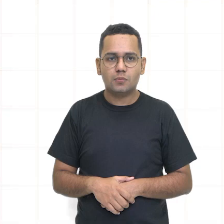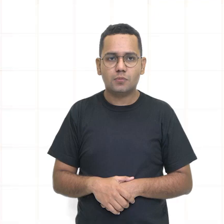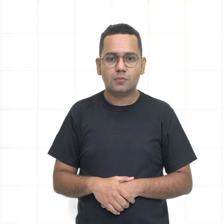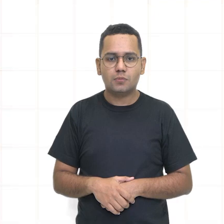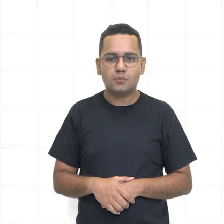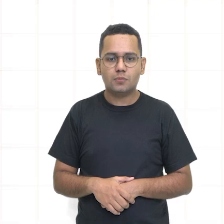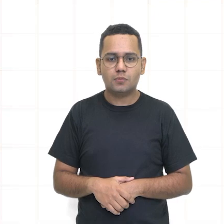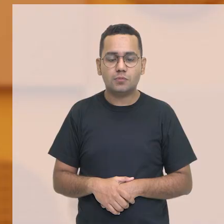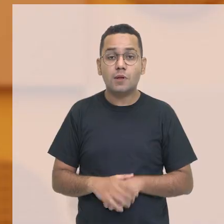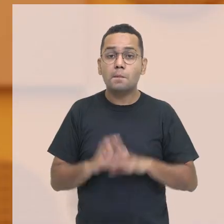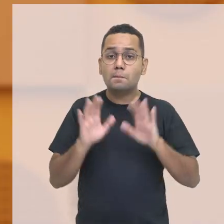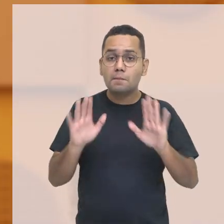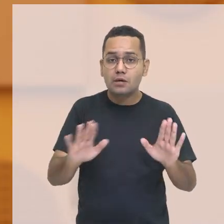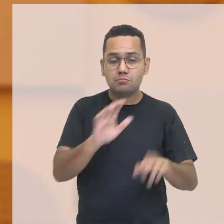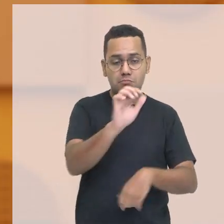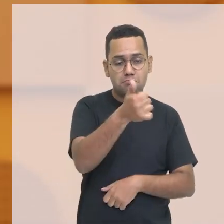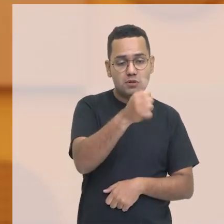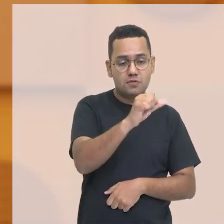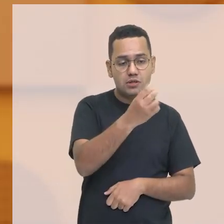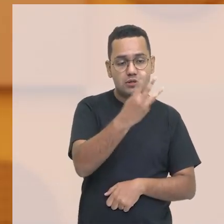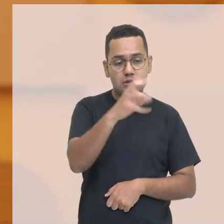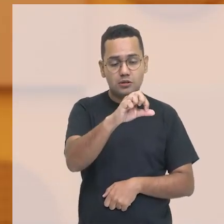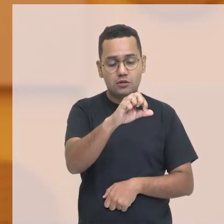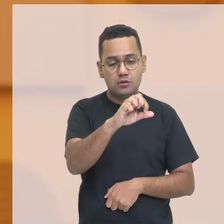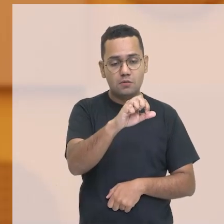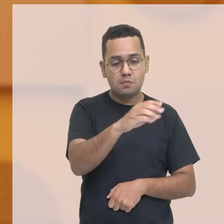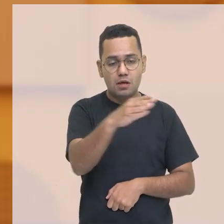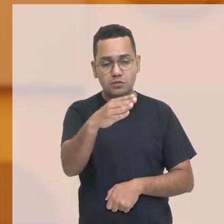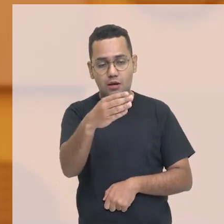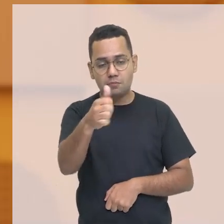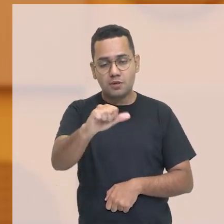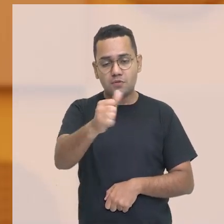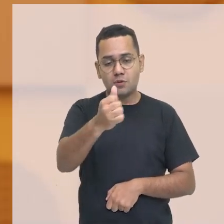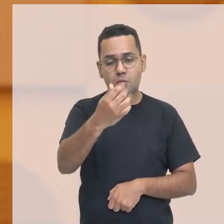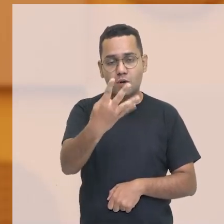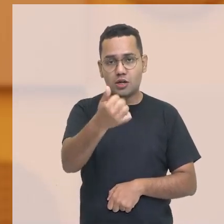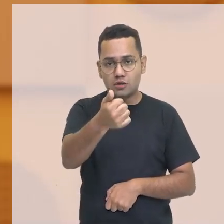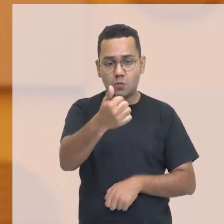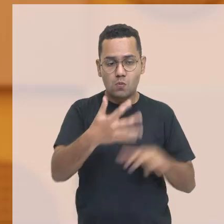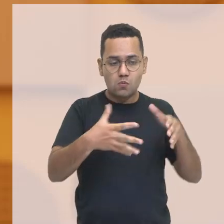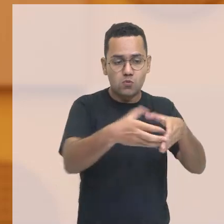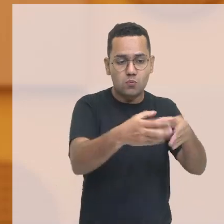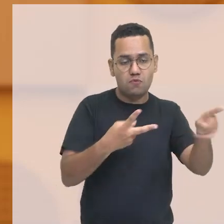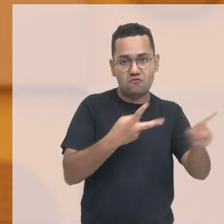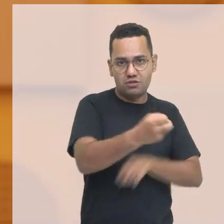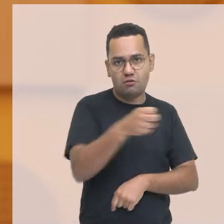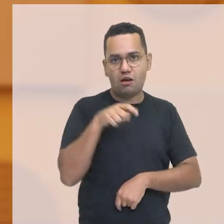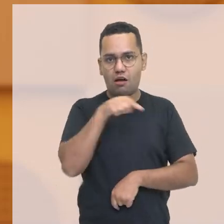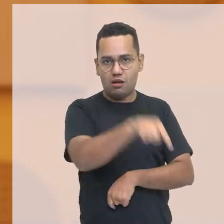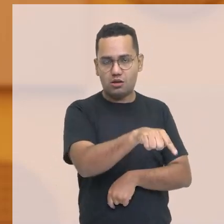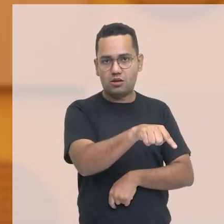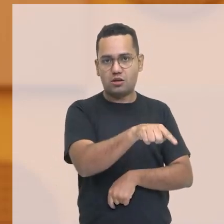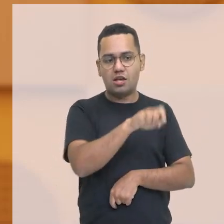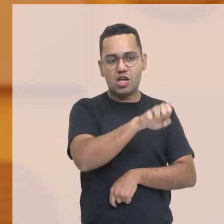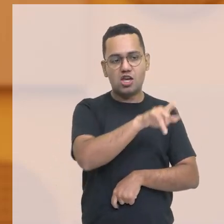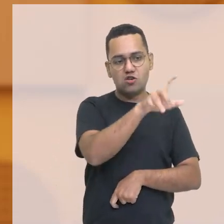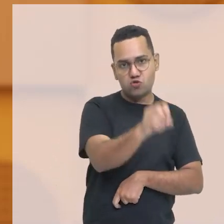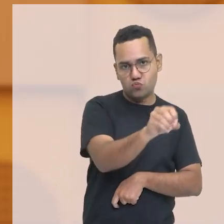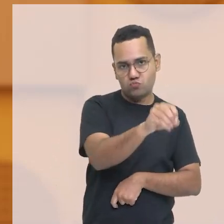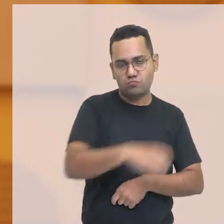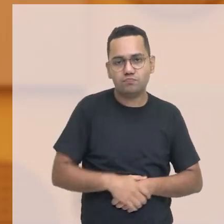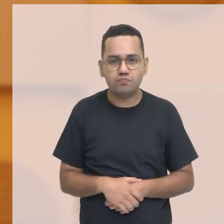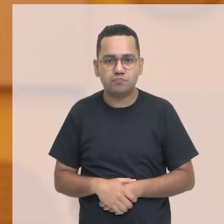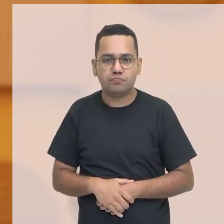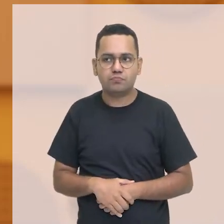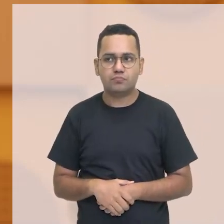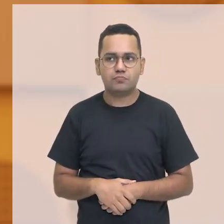até 1941, vamos observar a vitória do eixo. Porém, em 41 acontece aí uma operação, vai